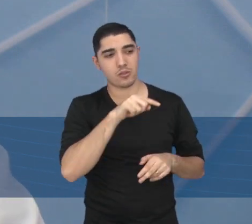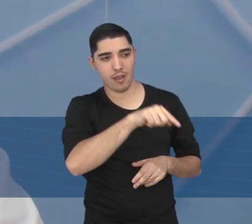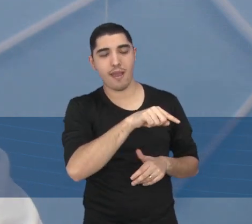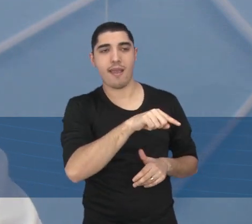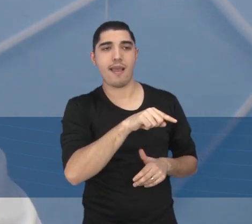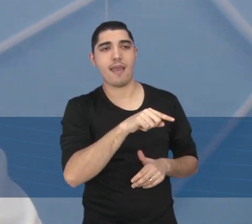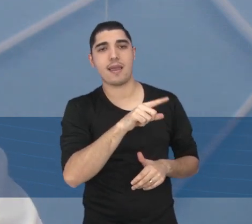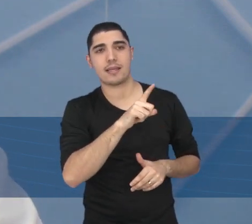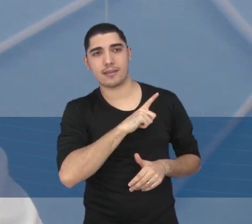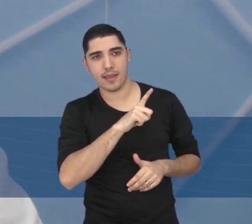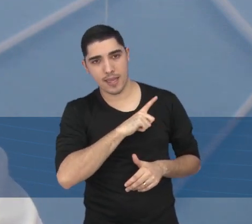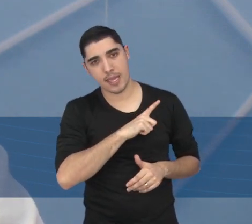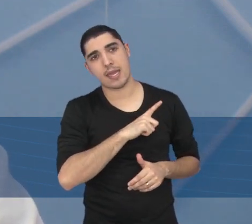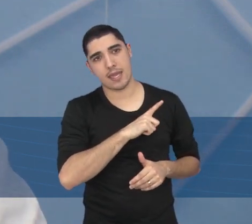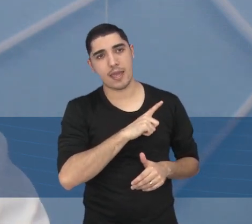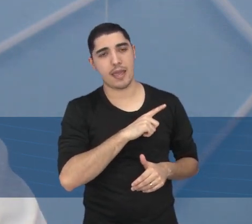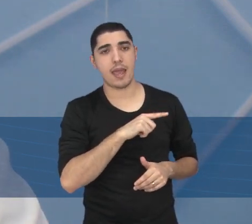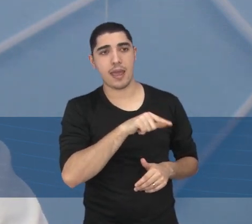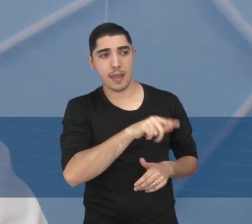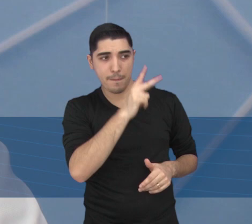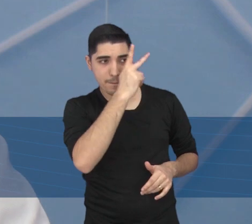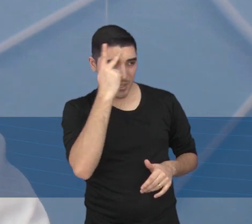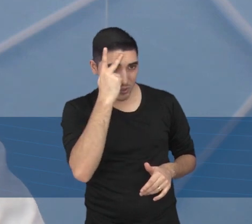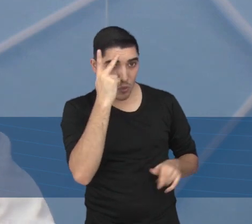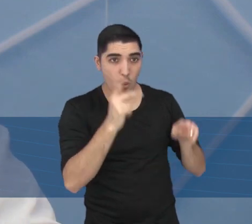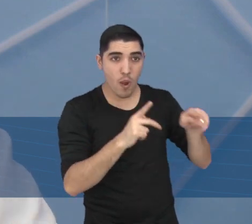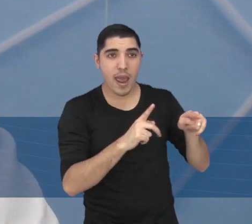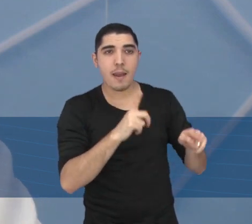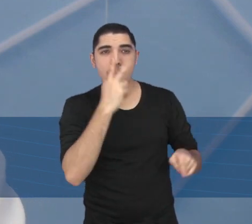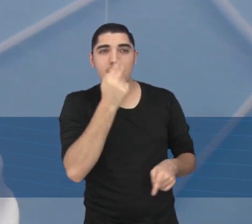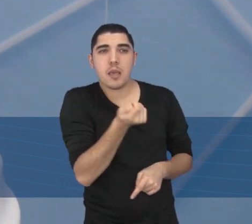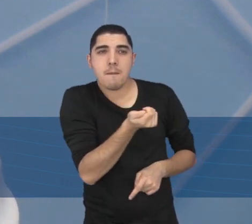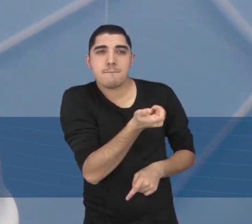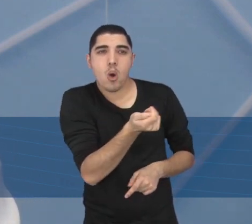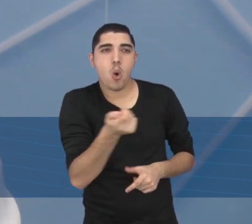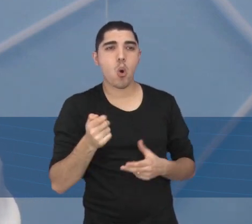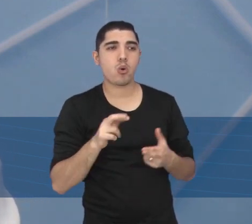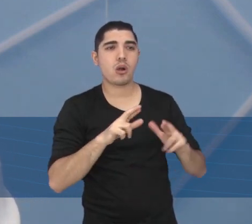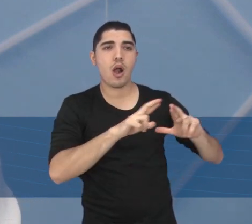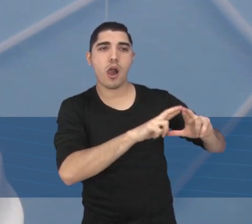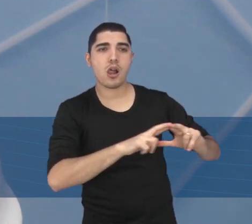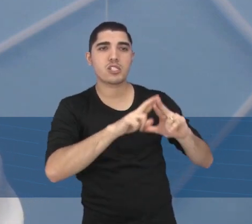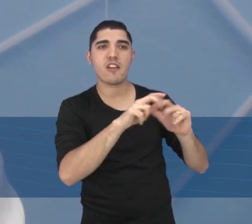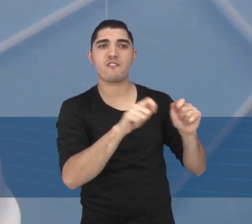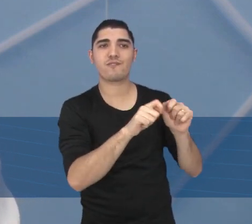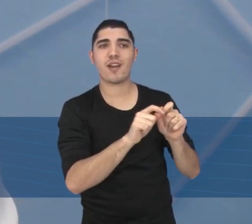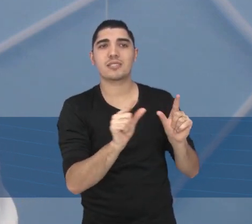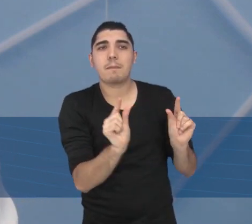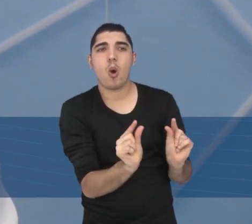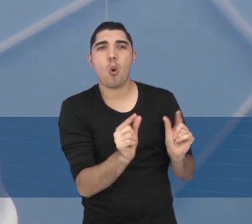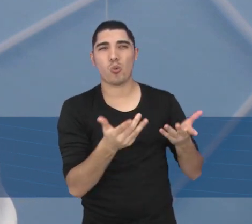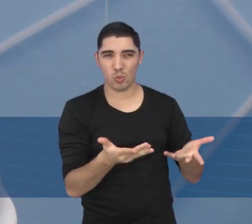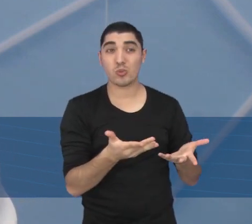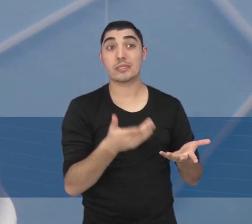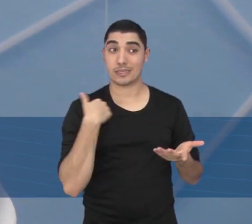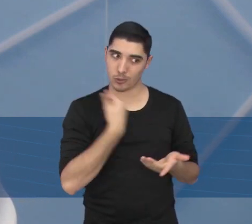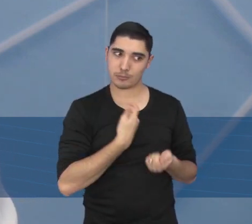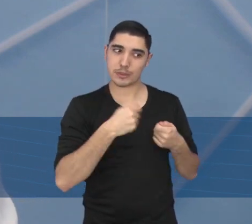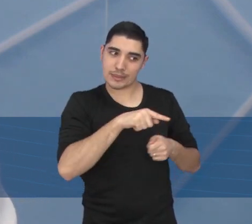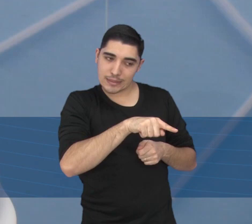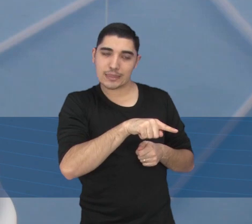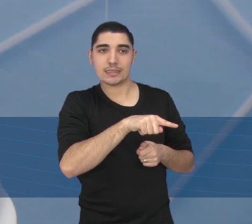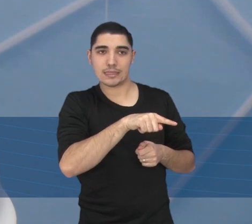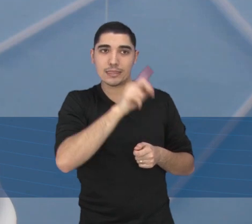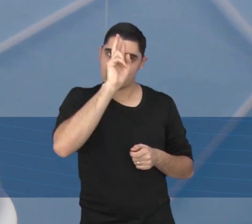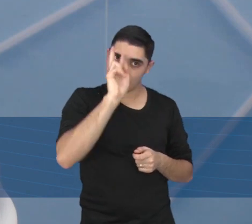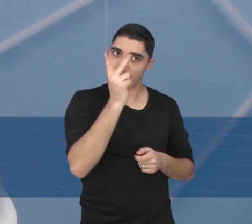geração com baixo índice de reciclagem é isso que a gente precisa também correr atrás e corrigir esse gap, né? E aí acho que vai